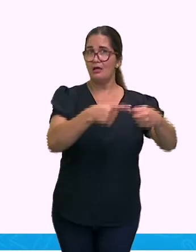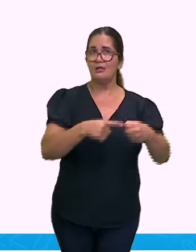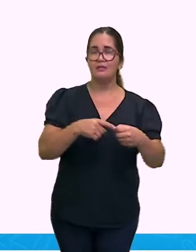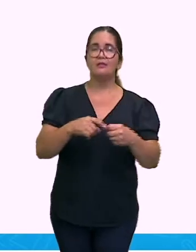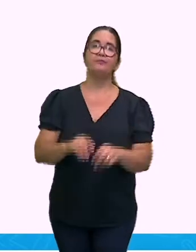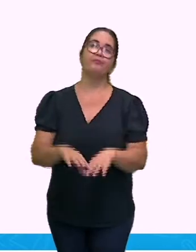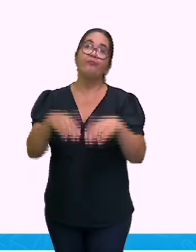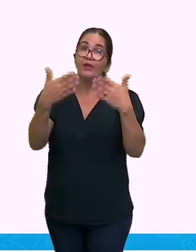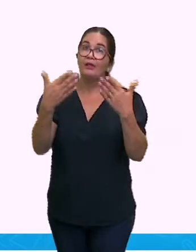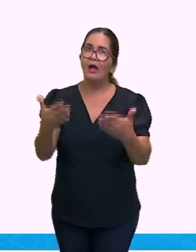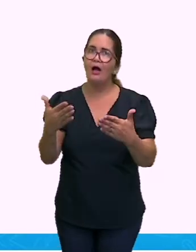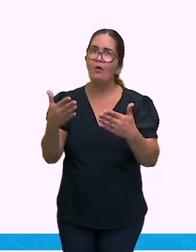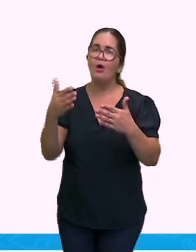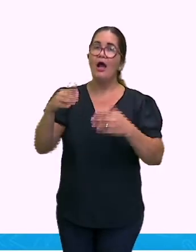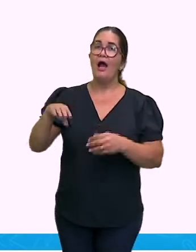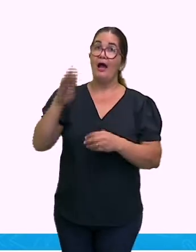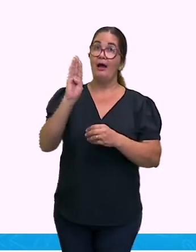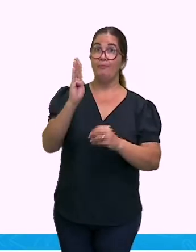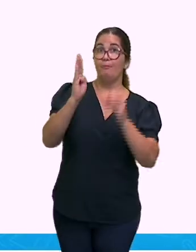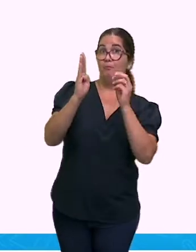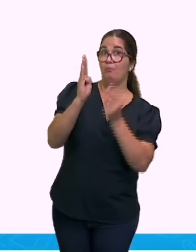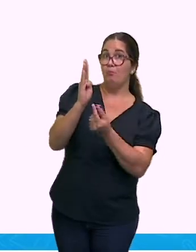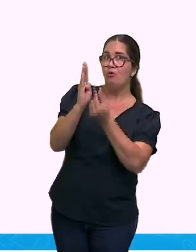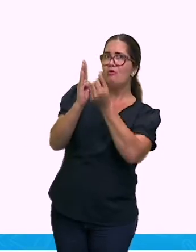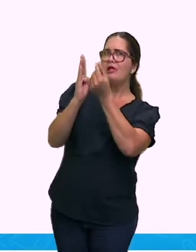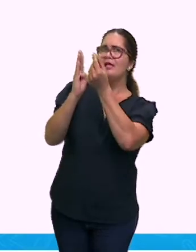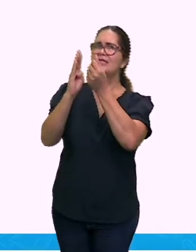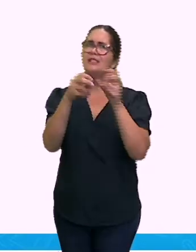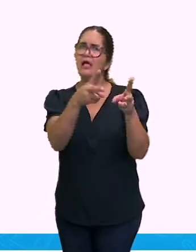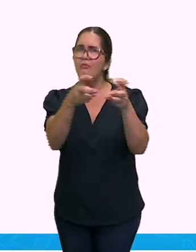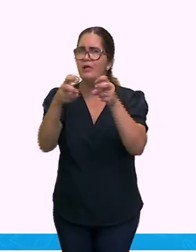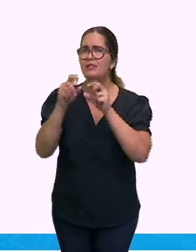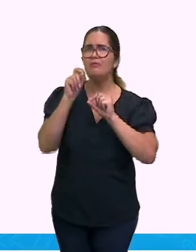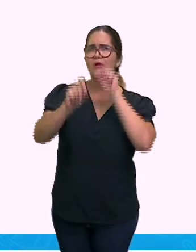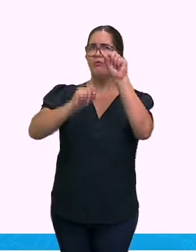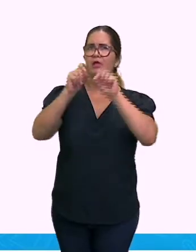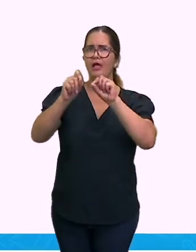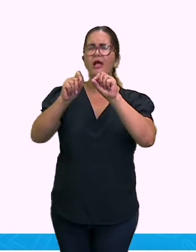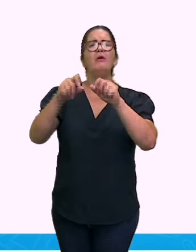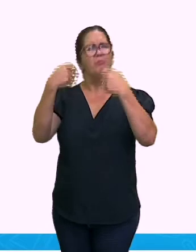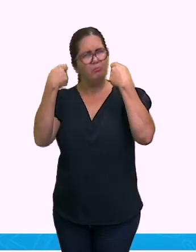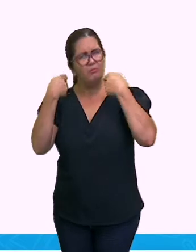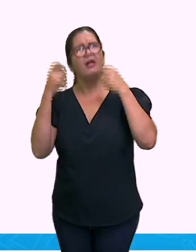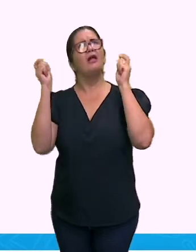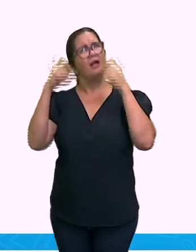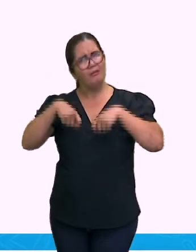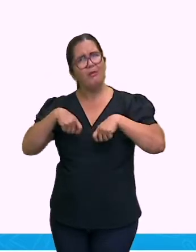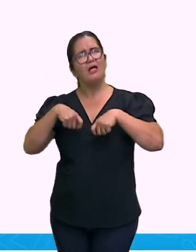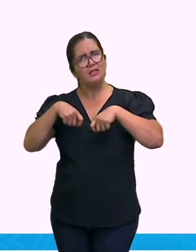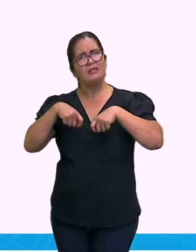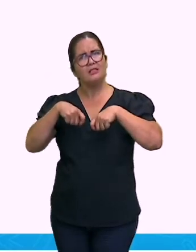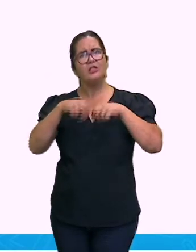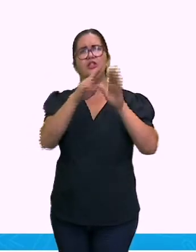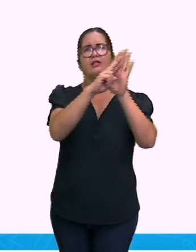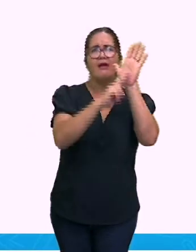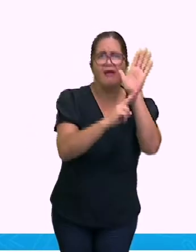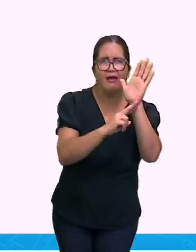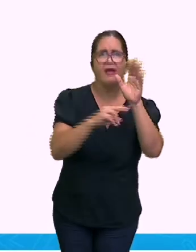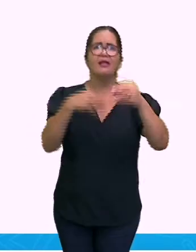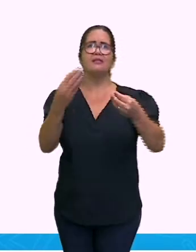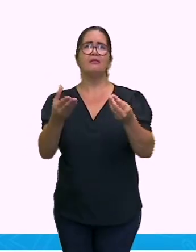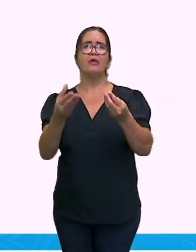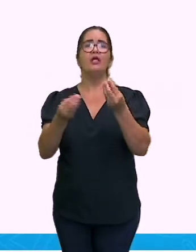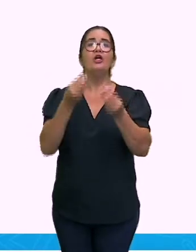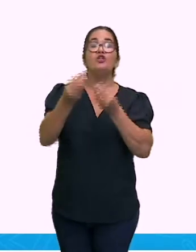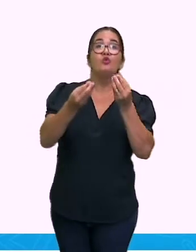a autoridade central poderia adotar medidas para facilitar o comércio, como, por exemplo, a moeda